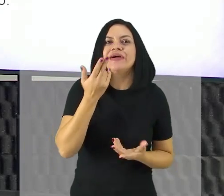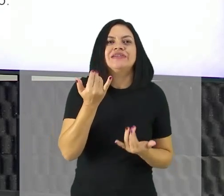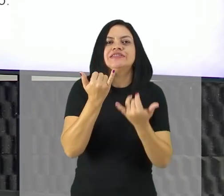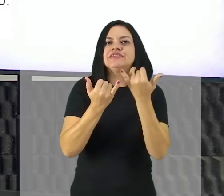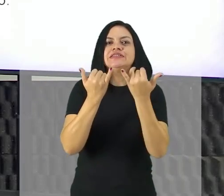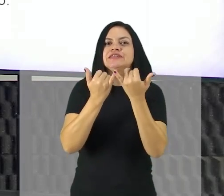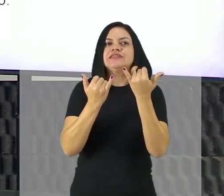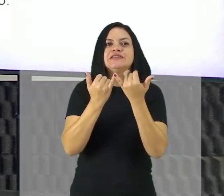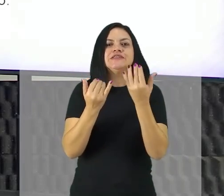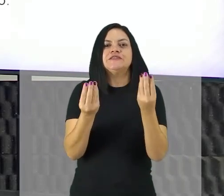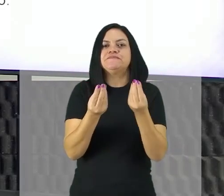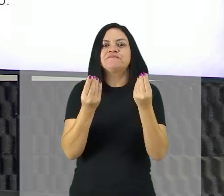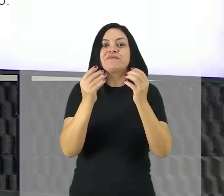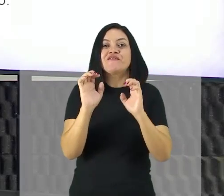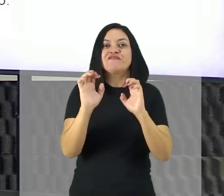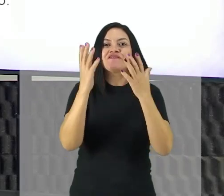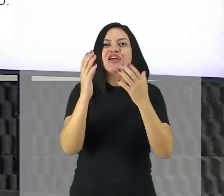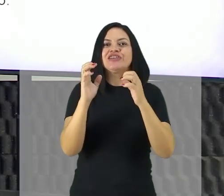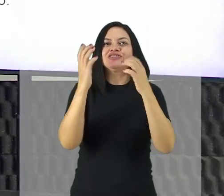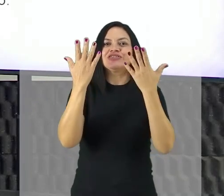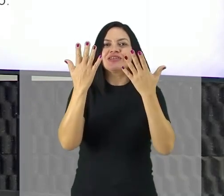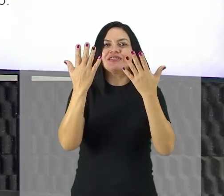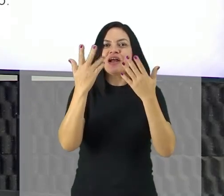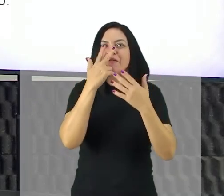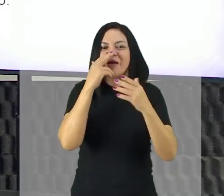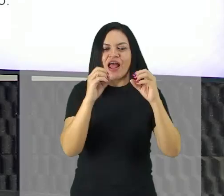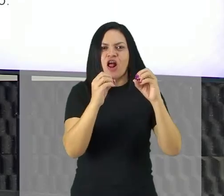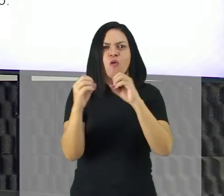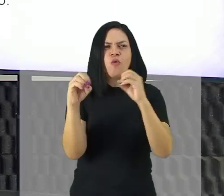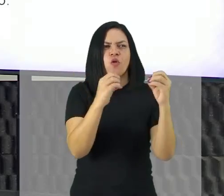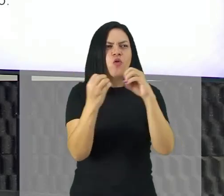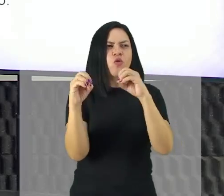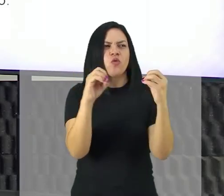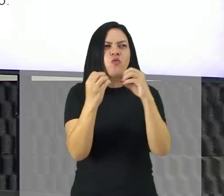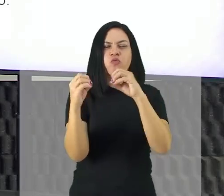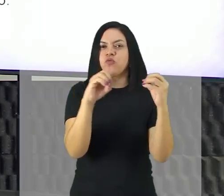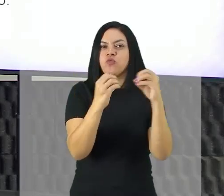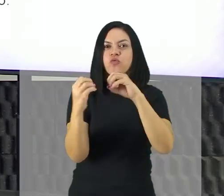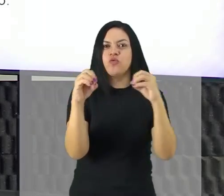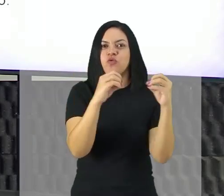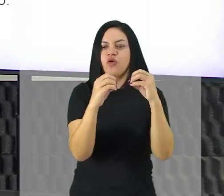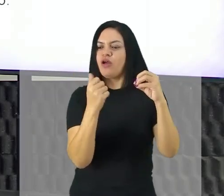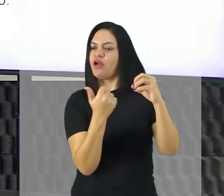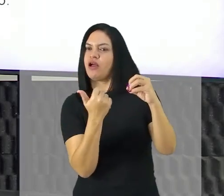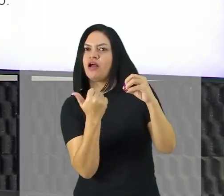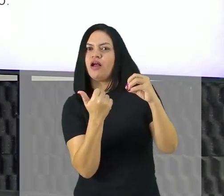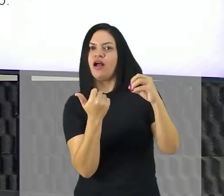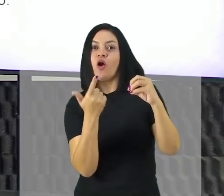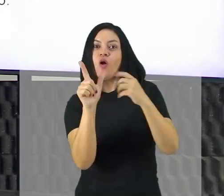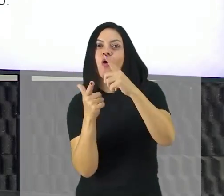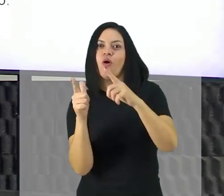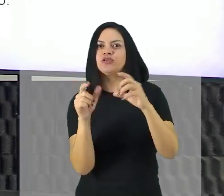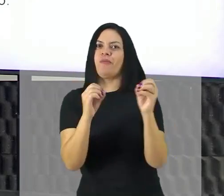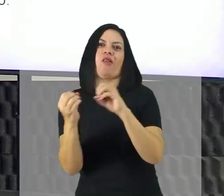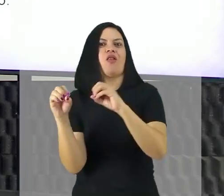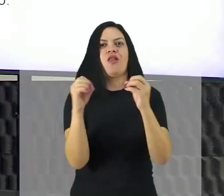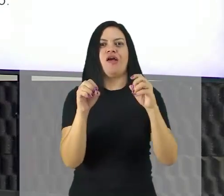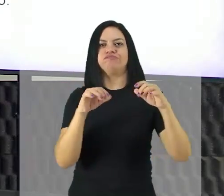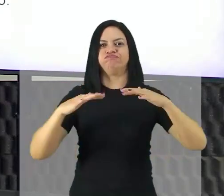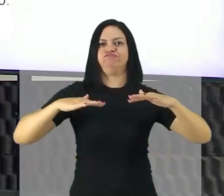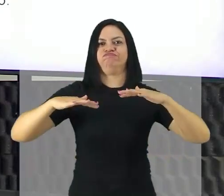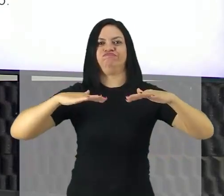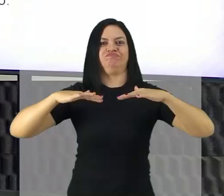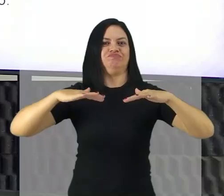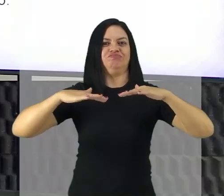festa, as que estão começando a dançar mais rápido vão fazendo as outras dançarem. E aí